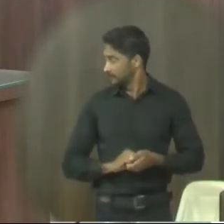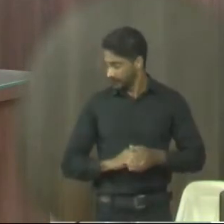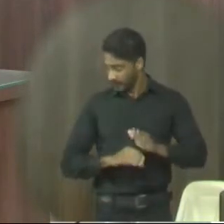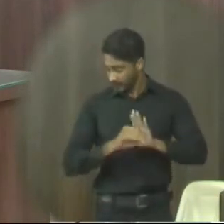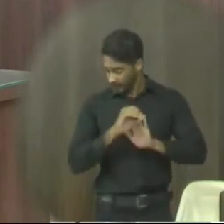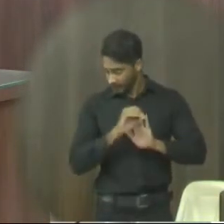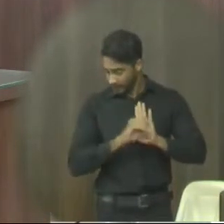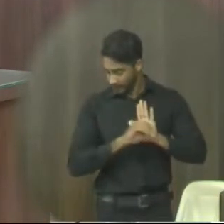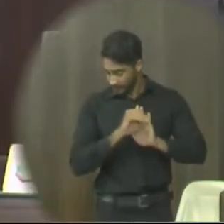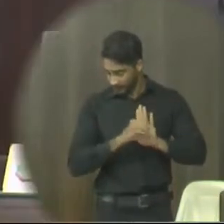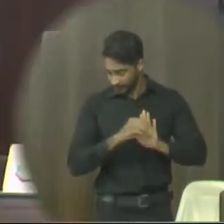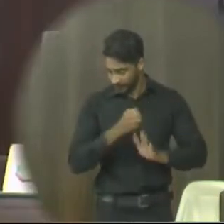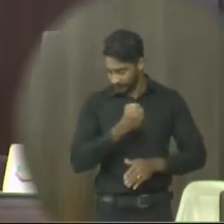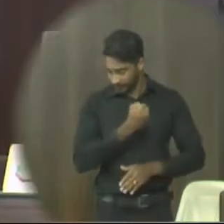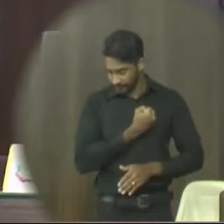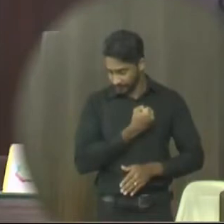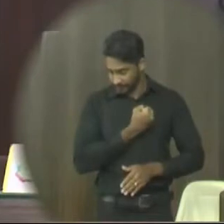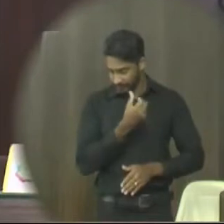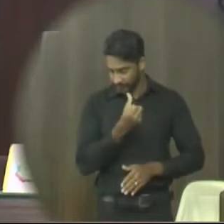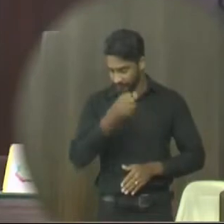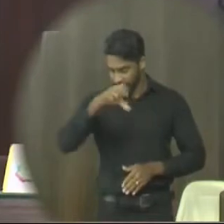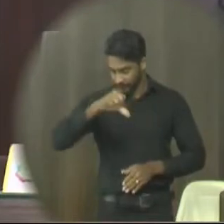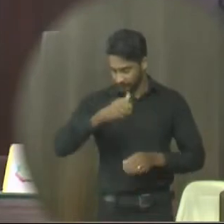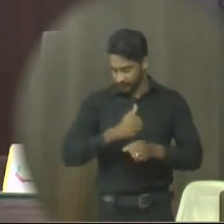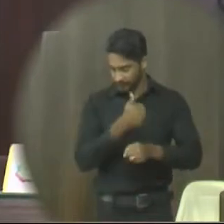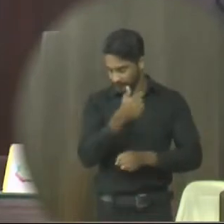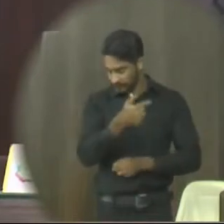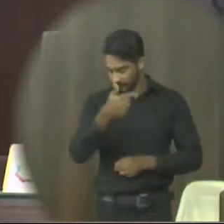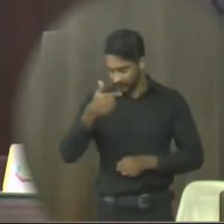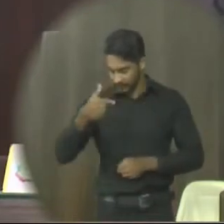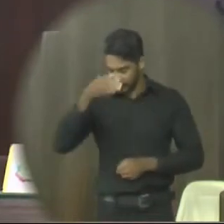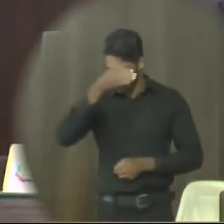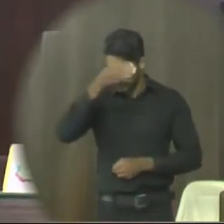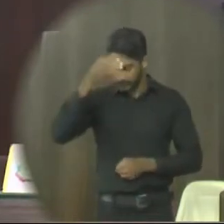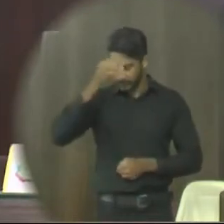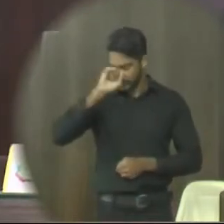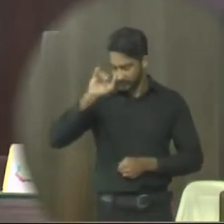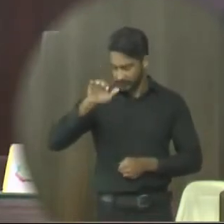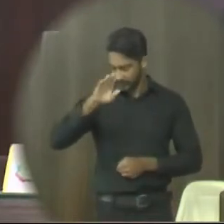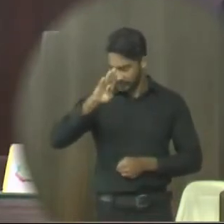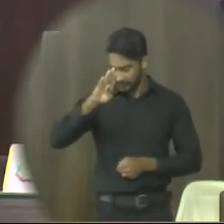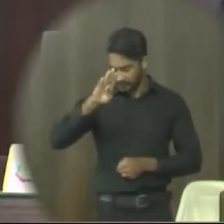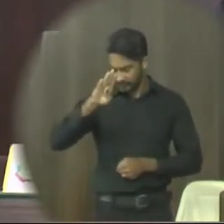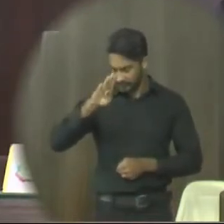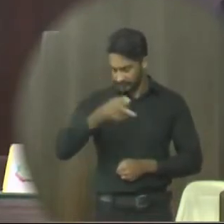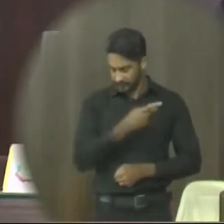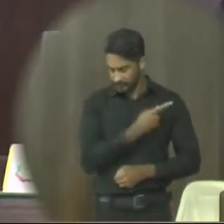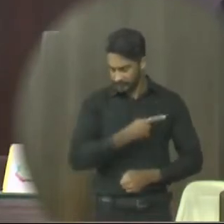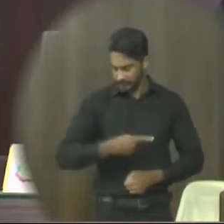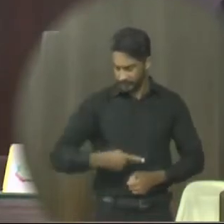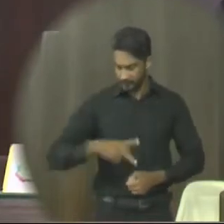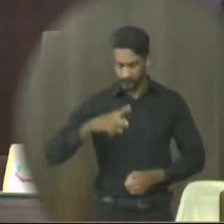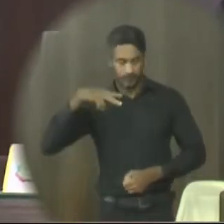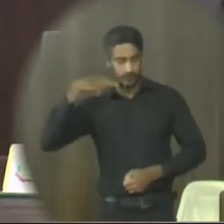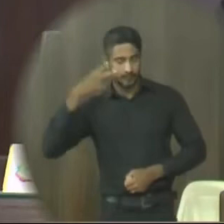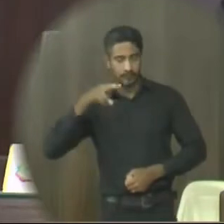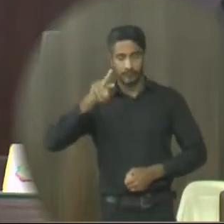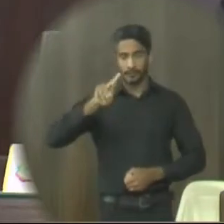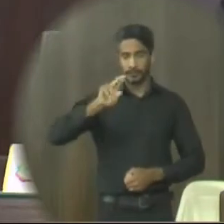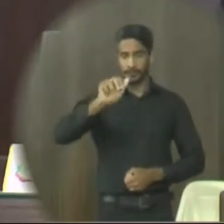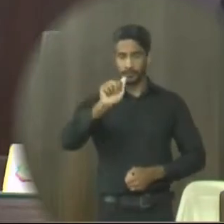Ofício número 069 de 2022. Câmara Municipal de Janaúba, Excelentíssimo Senhor Presidente Ramon Alessandro